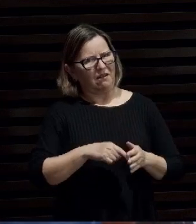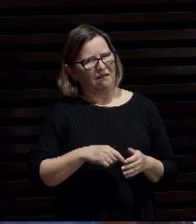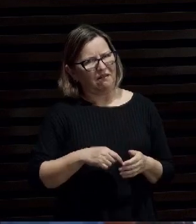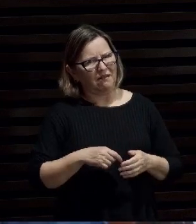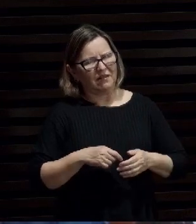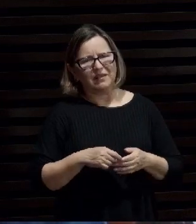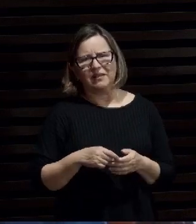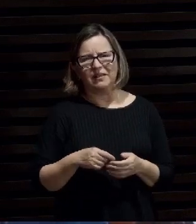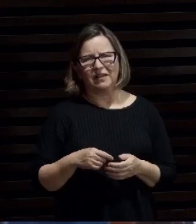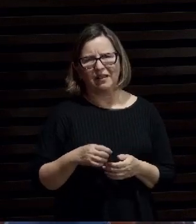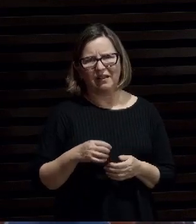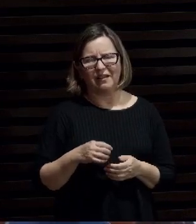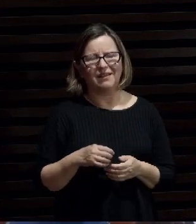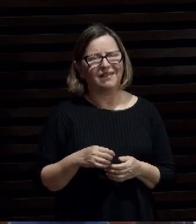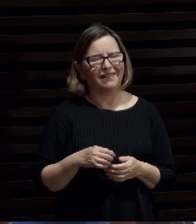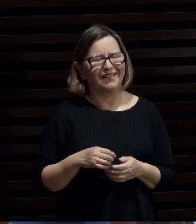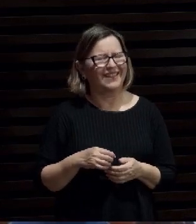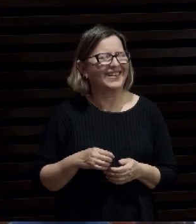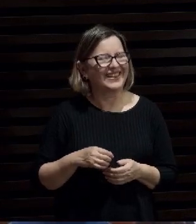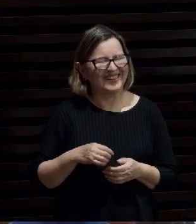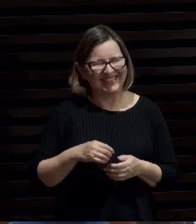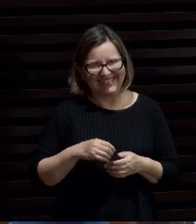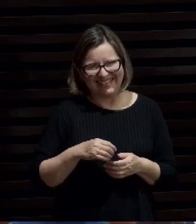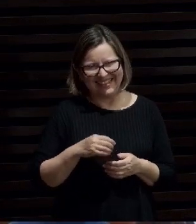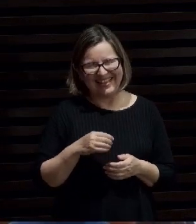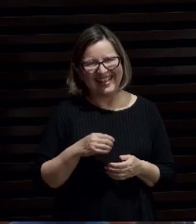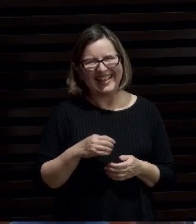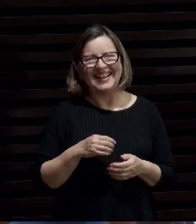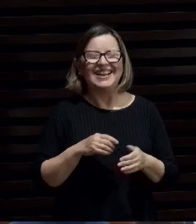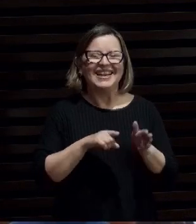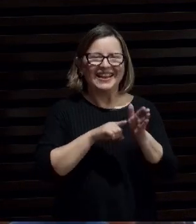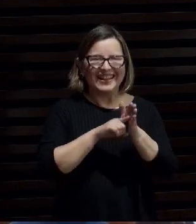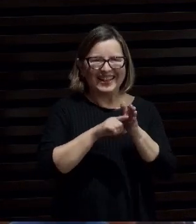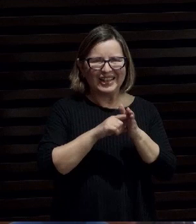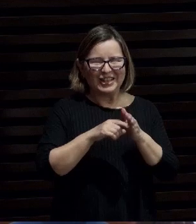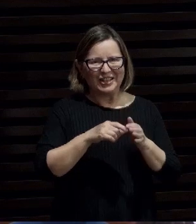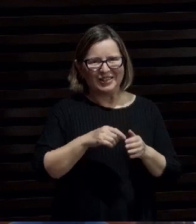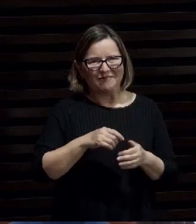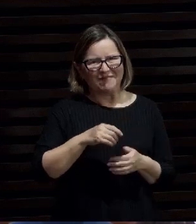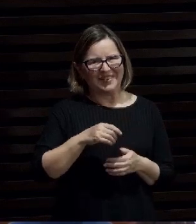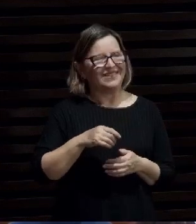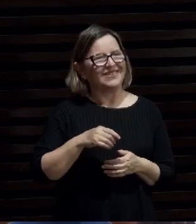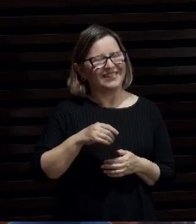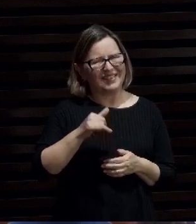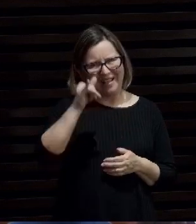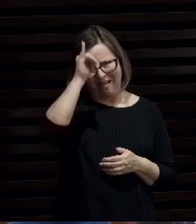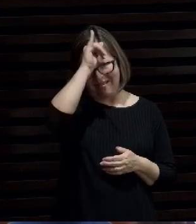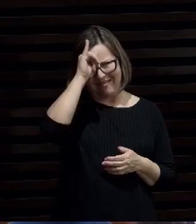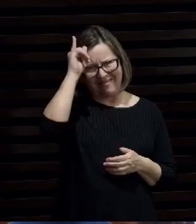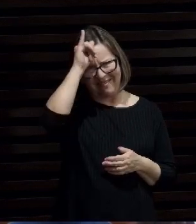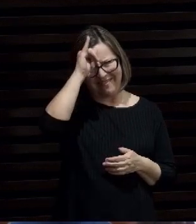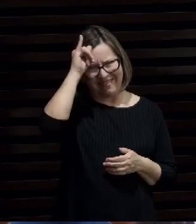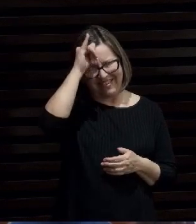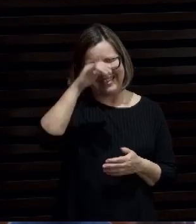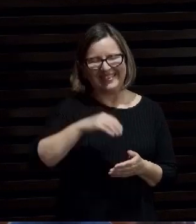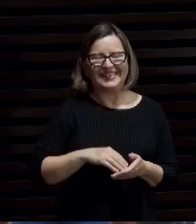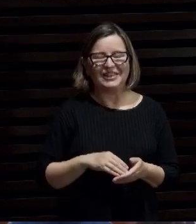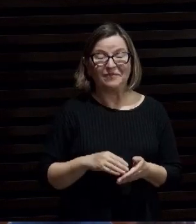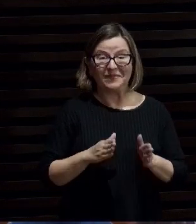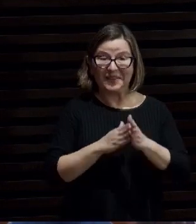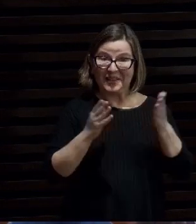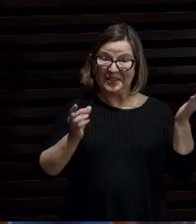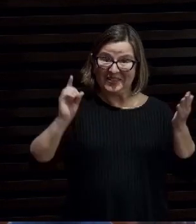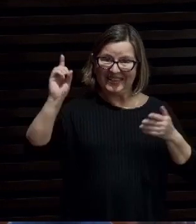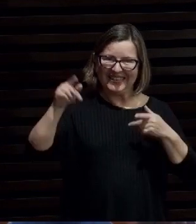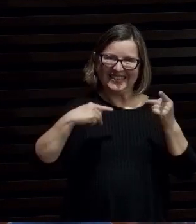mestre e ele faz uma pergunta ridícula. Pode um homem nascer, voltar para a barriga da mãe e nascer de novo? A Bíblia diz, meus amados,